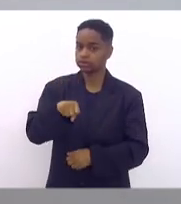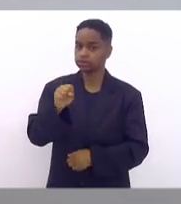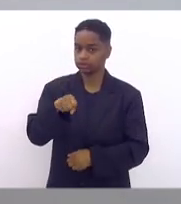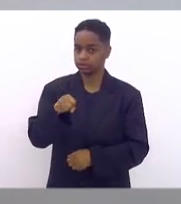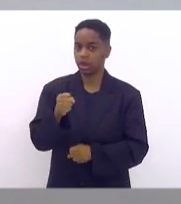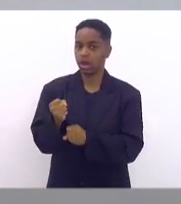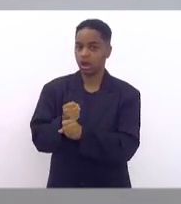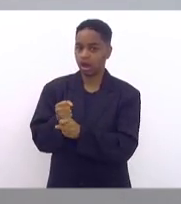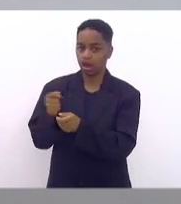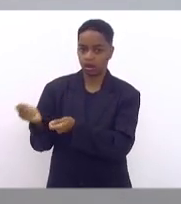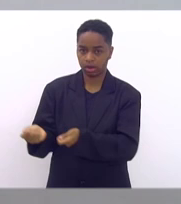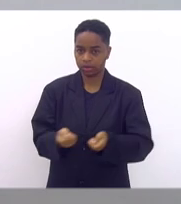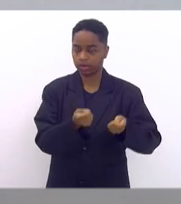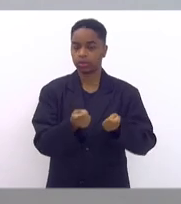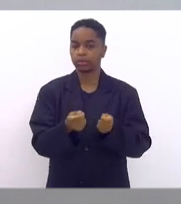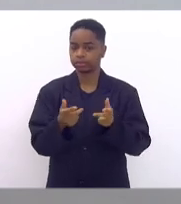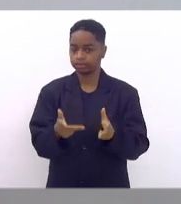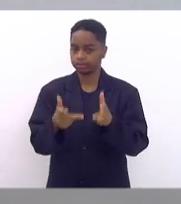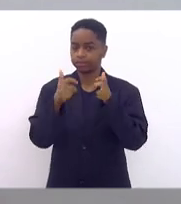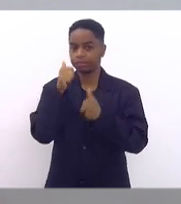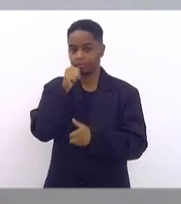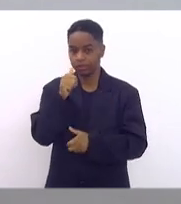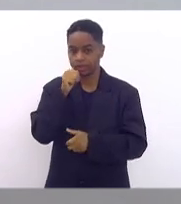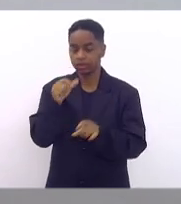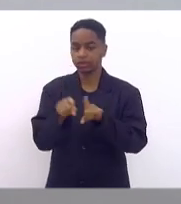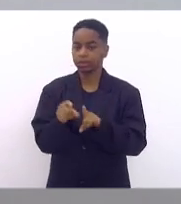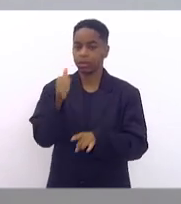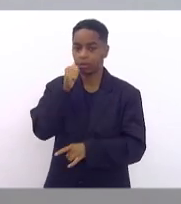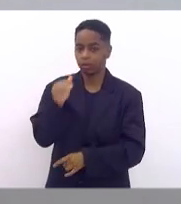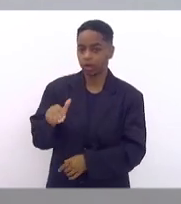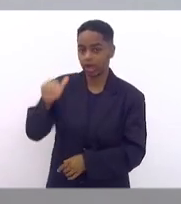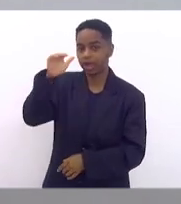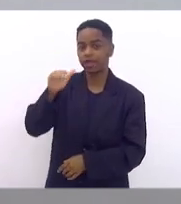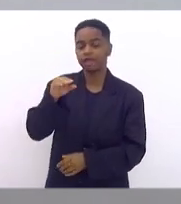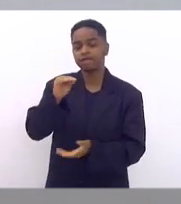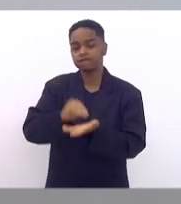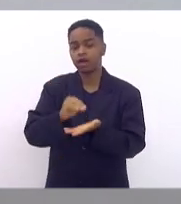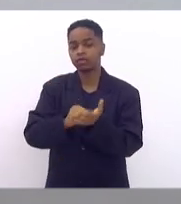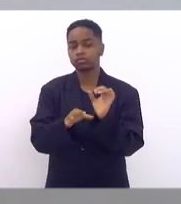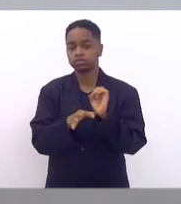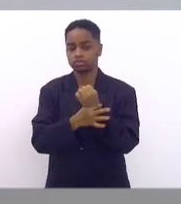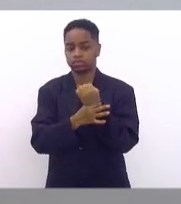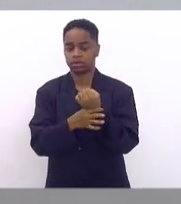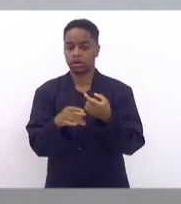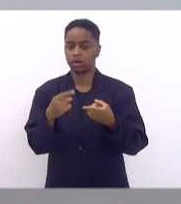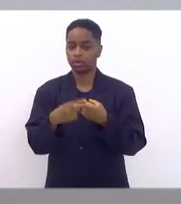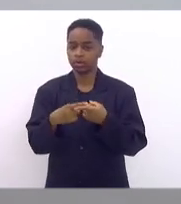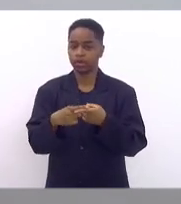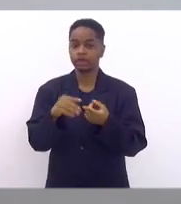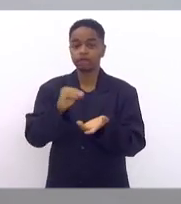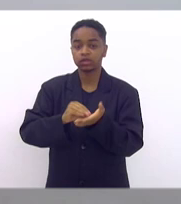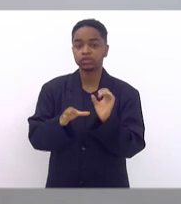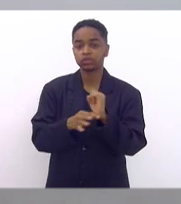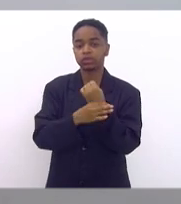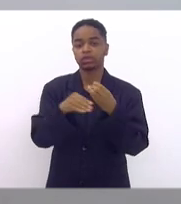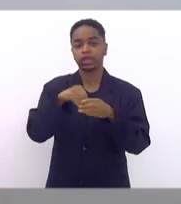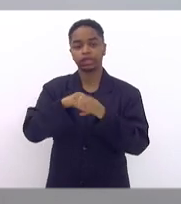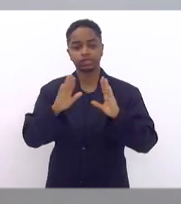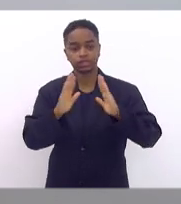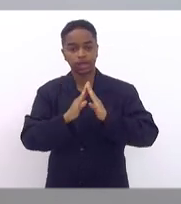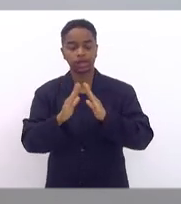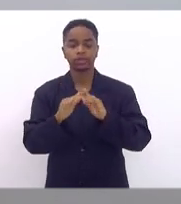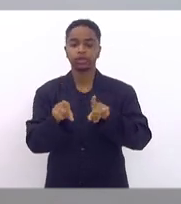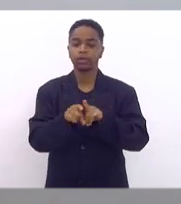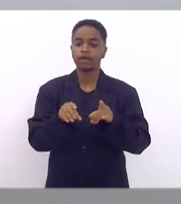ano que passa, meninas e mulheres estão cada vez mais inseguras. Elas estão inseguras nos seus lares, elas estão